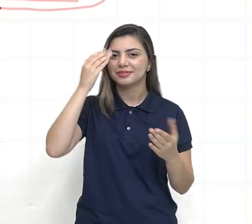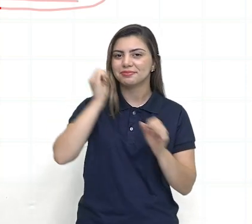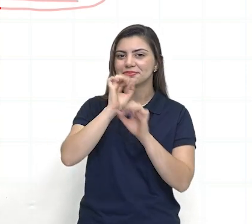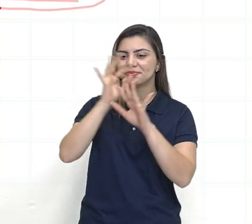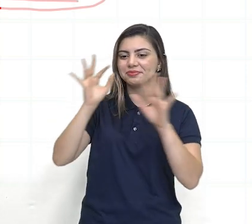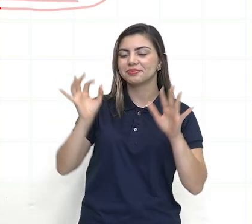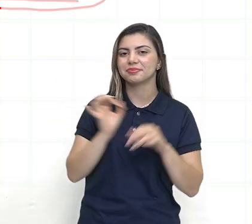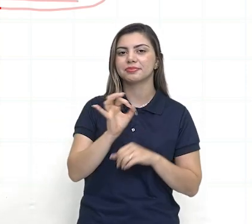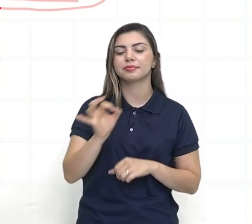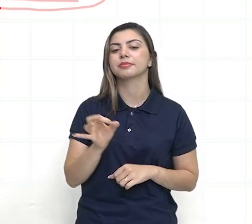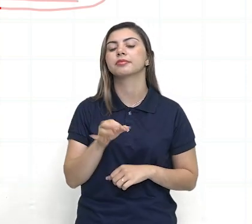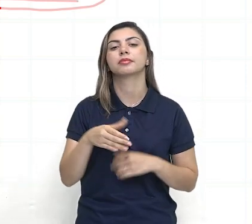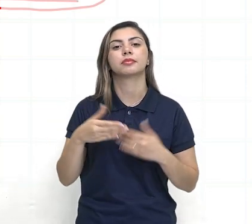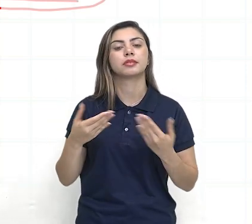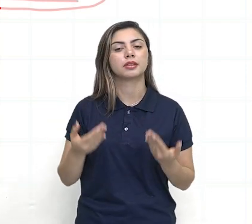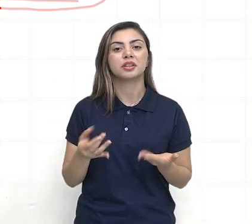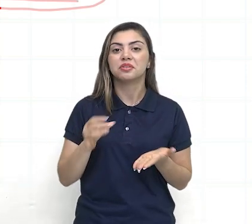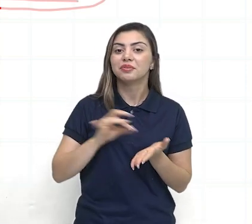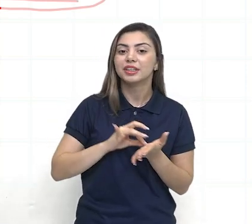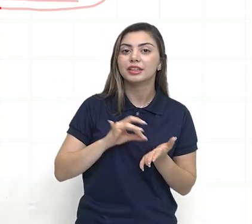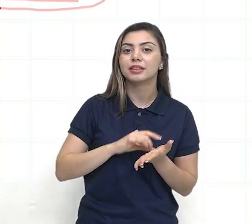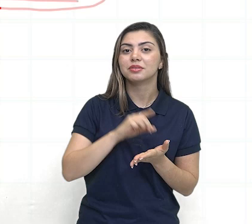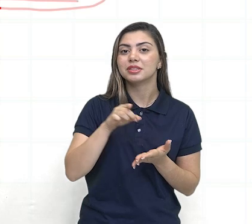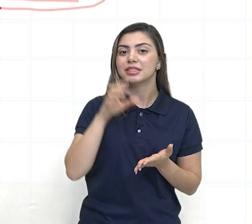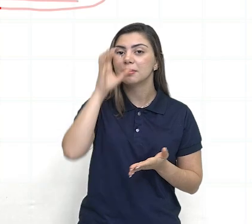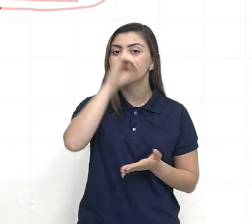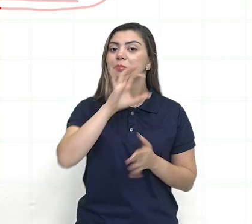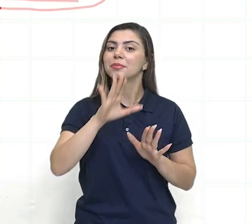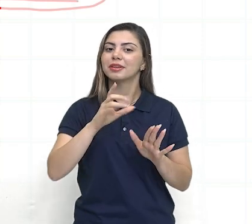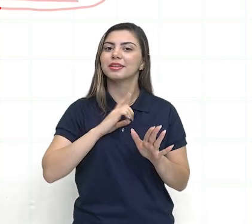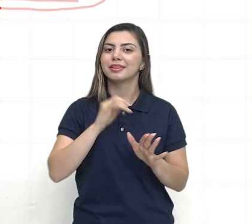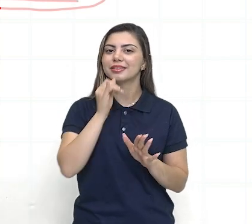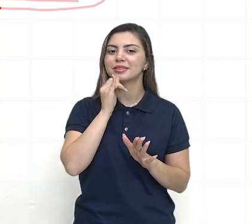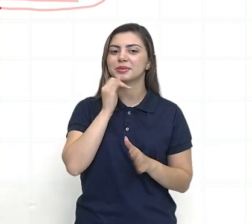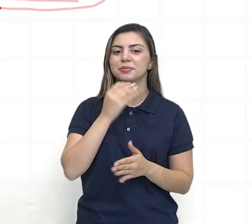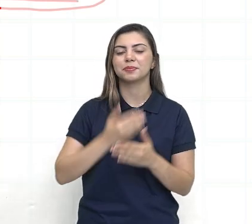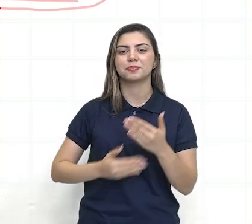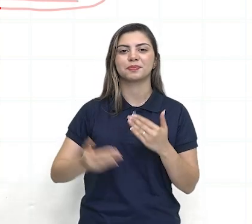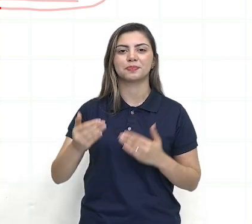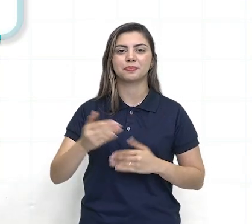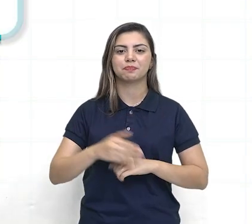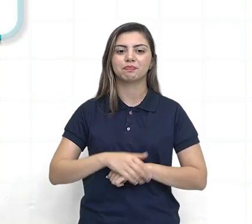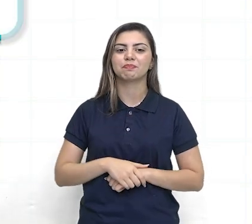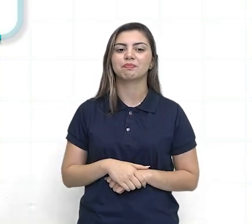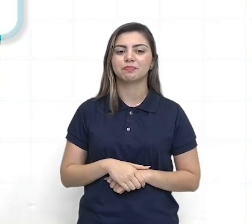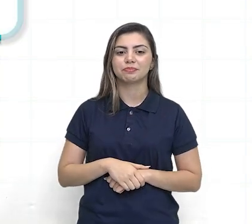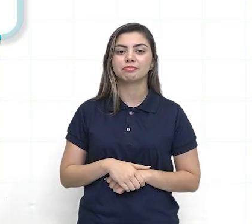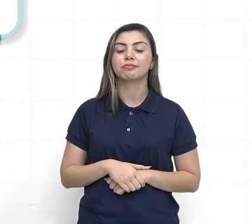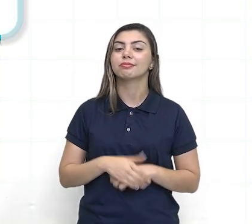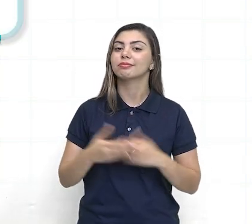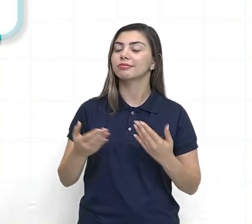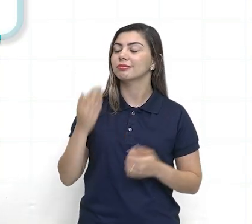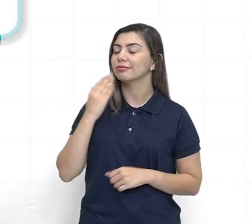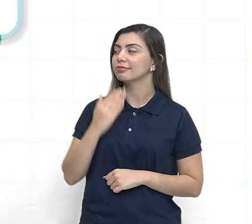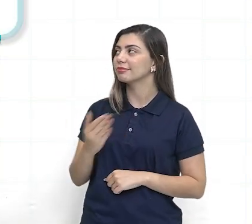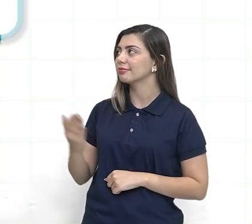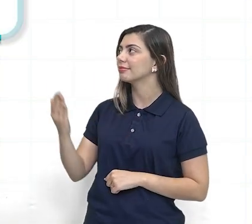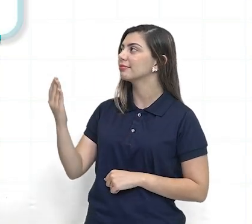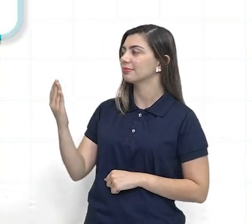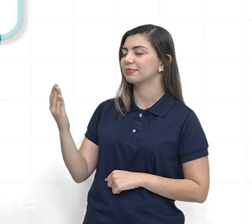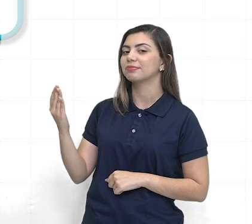para você. E para confirmar, nós vamos ver mais exemplos. Vamos adiante. Eu tenho aqui,